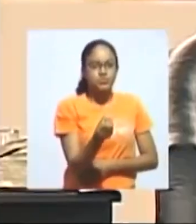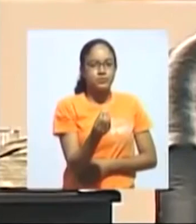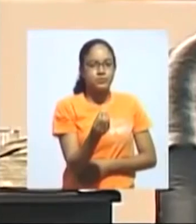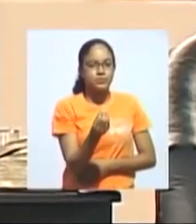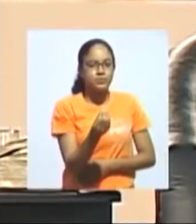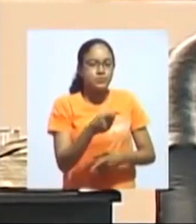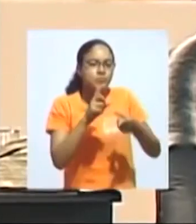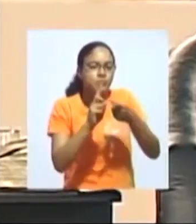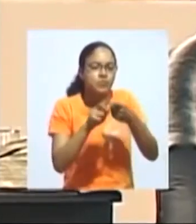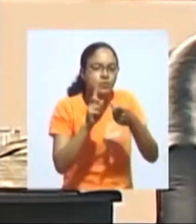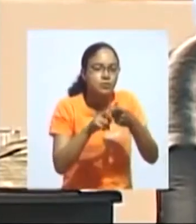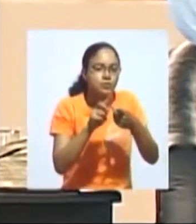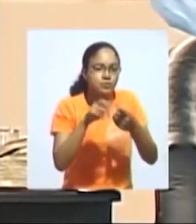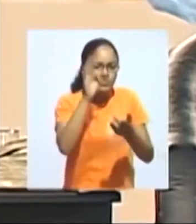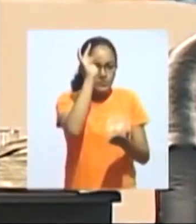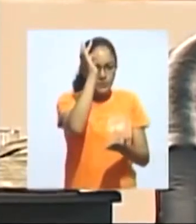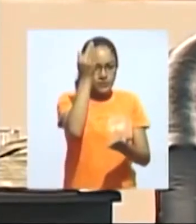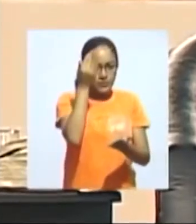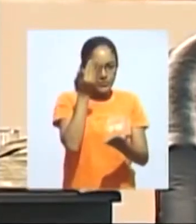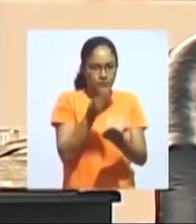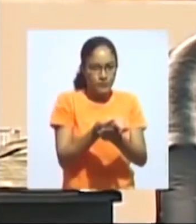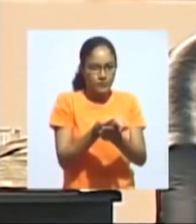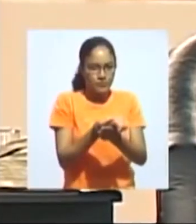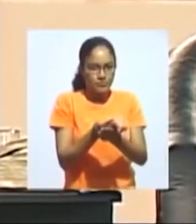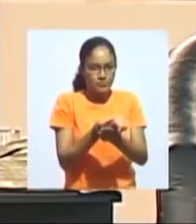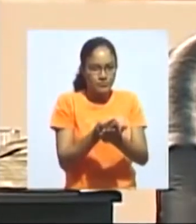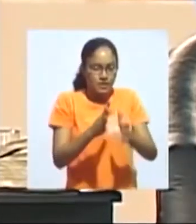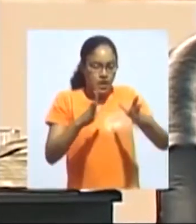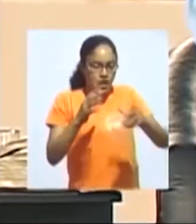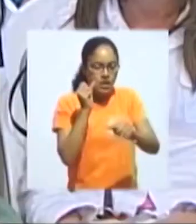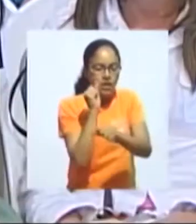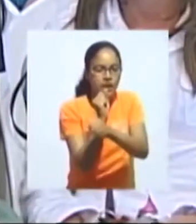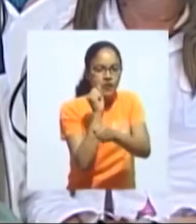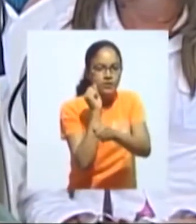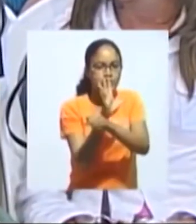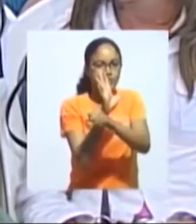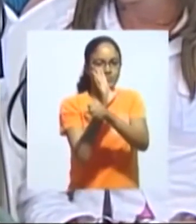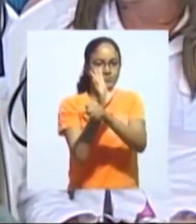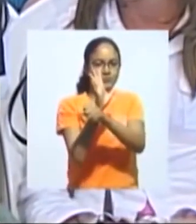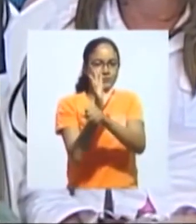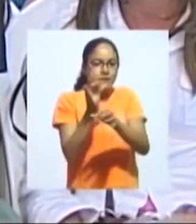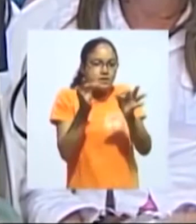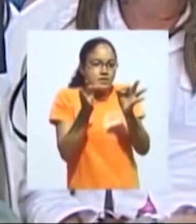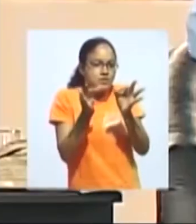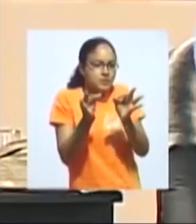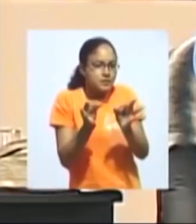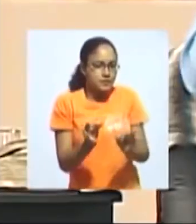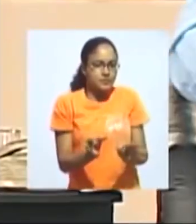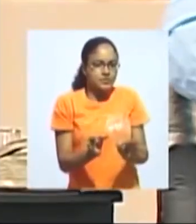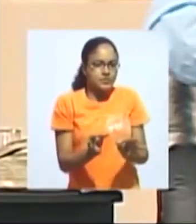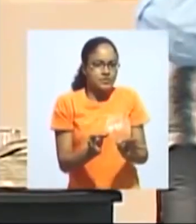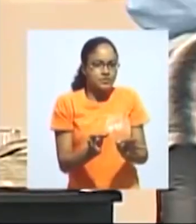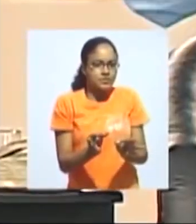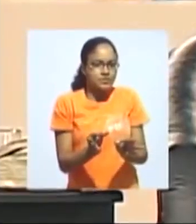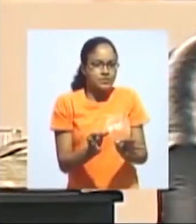porque a fé, fundamento da esperança, certeza a respeito daquilo que